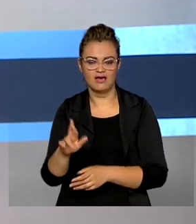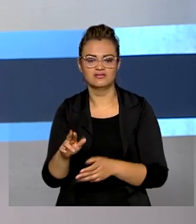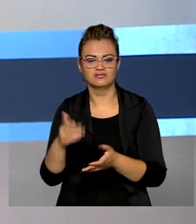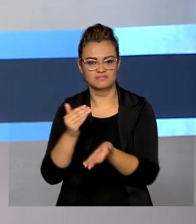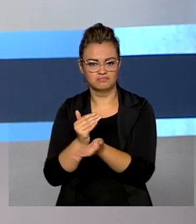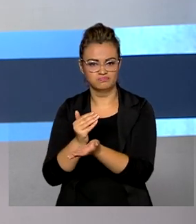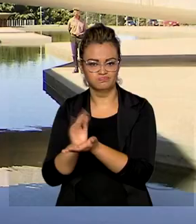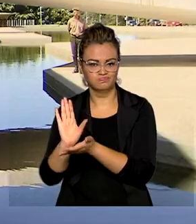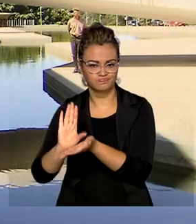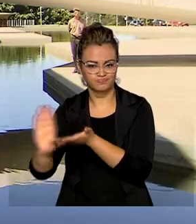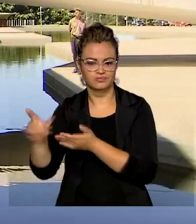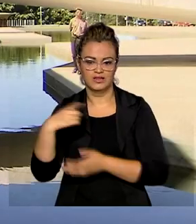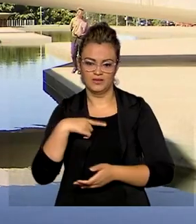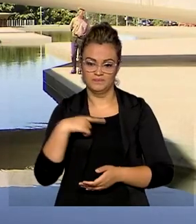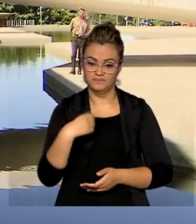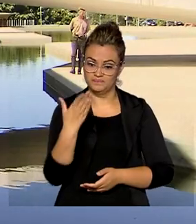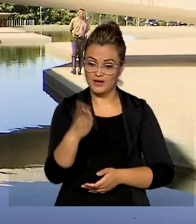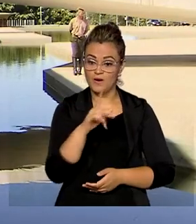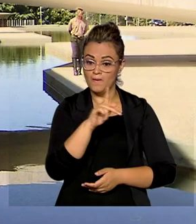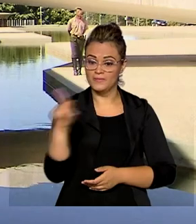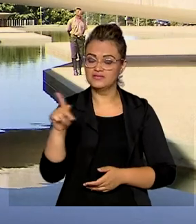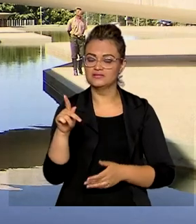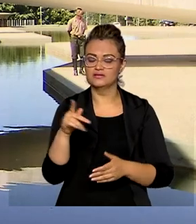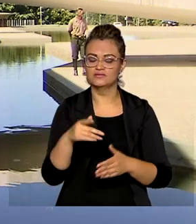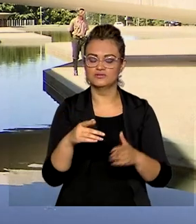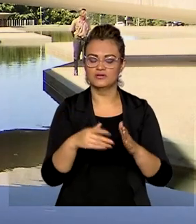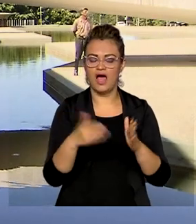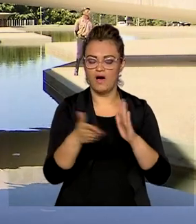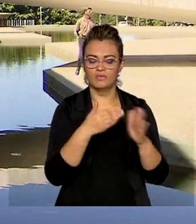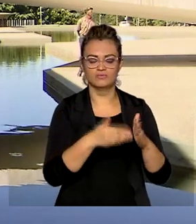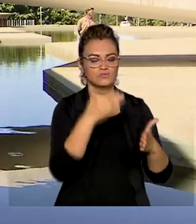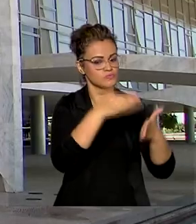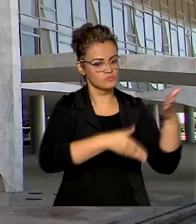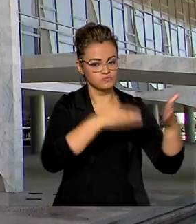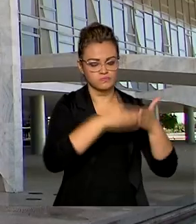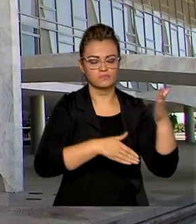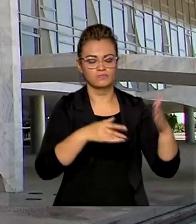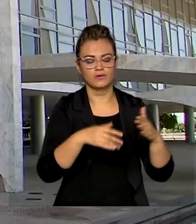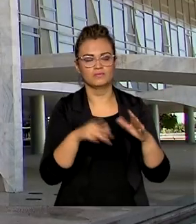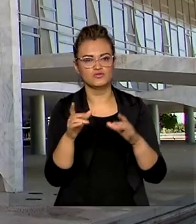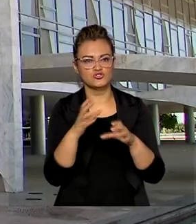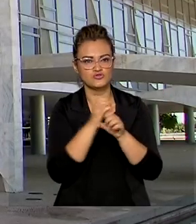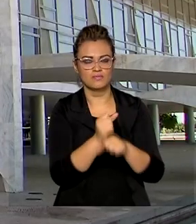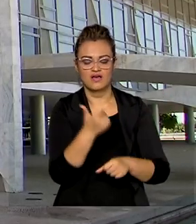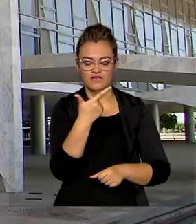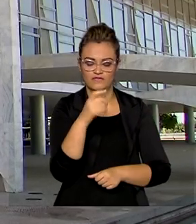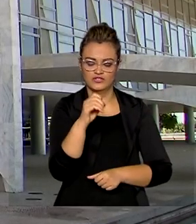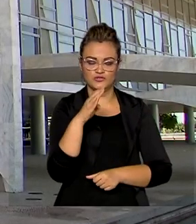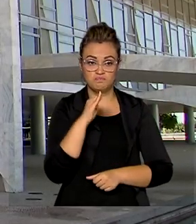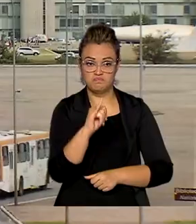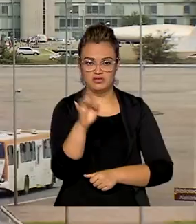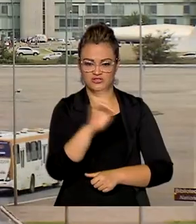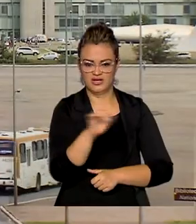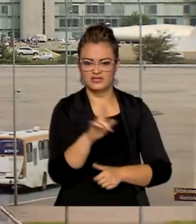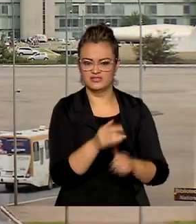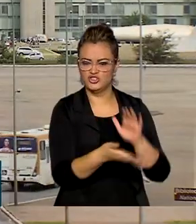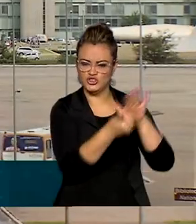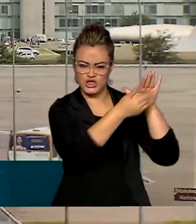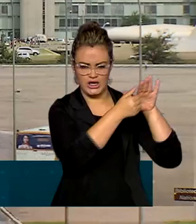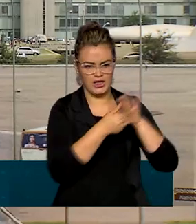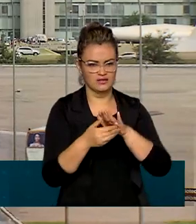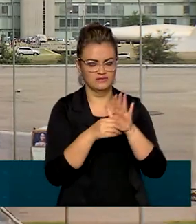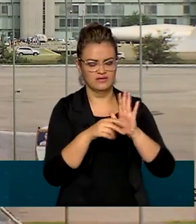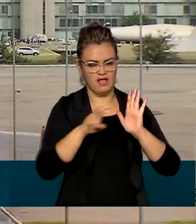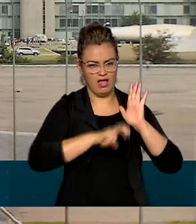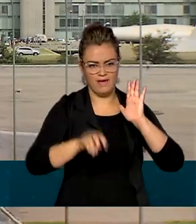ano. O presidente fez vetos parciais que somam quase 20 bilhões de reais. São cortes em